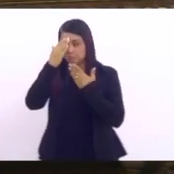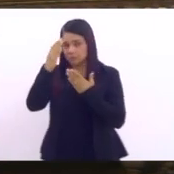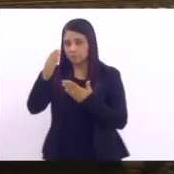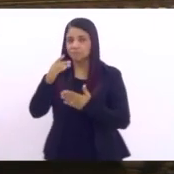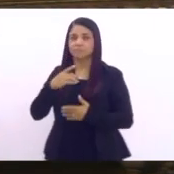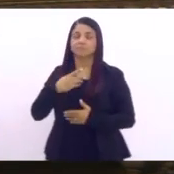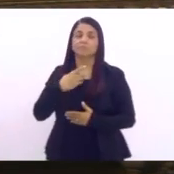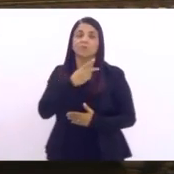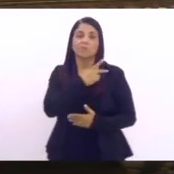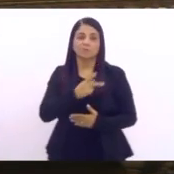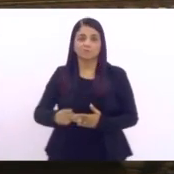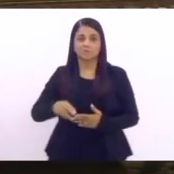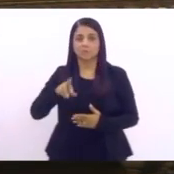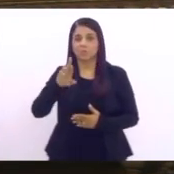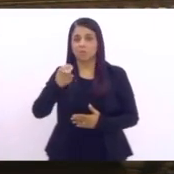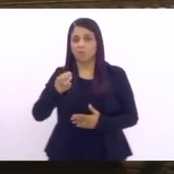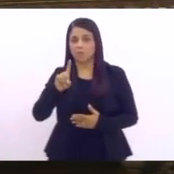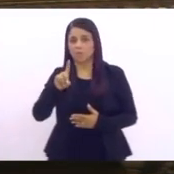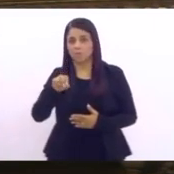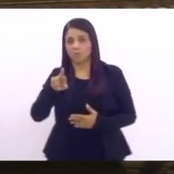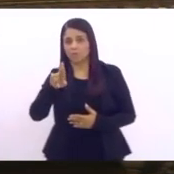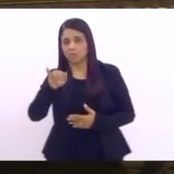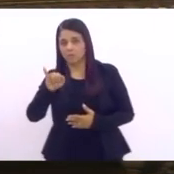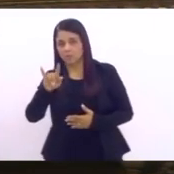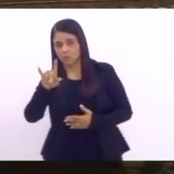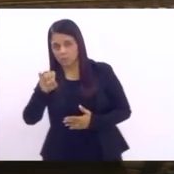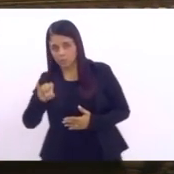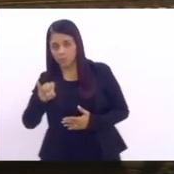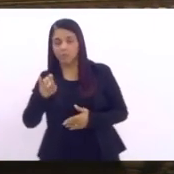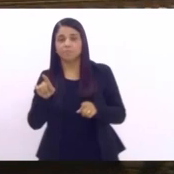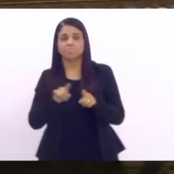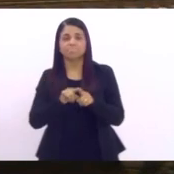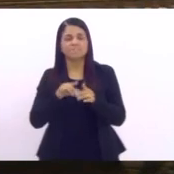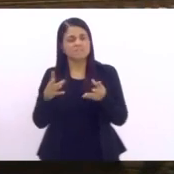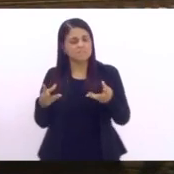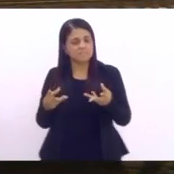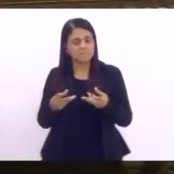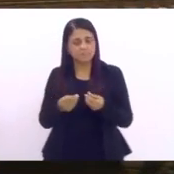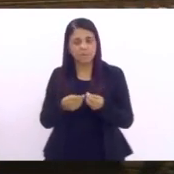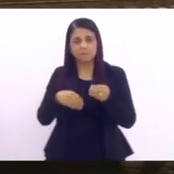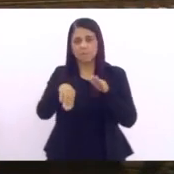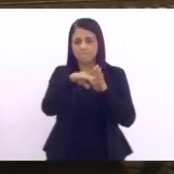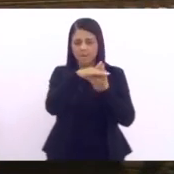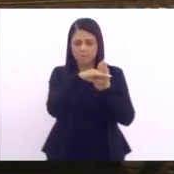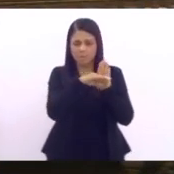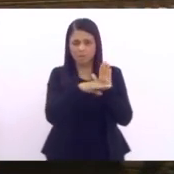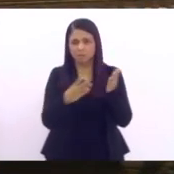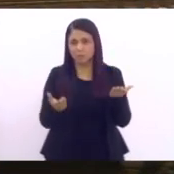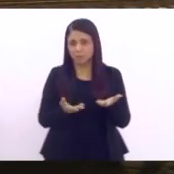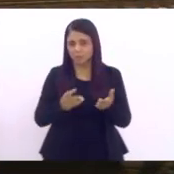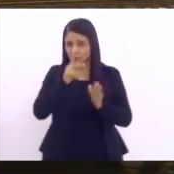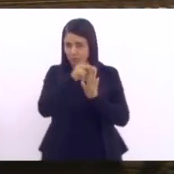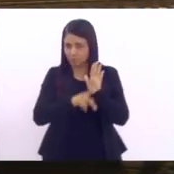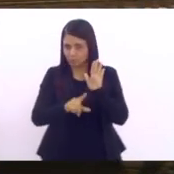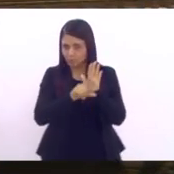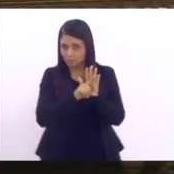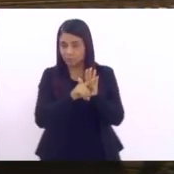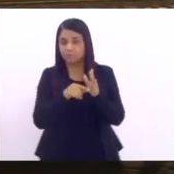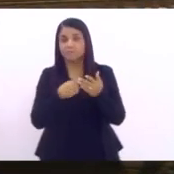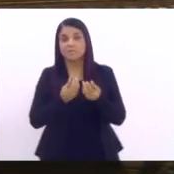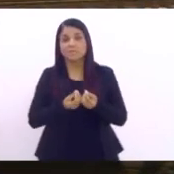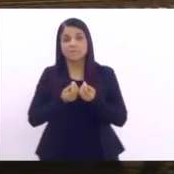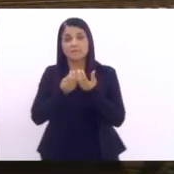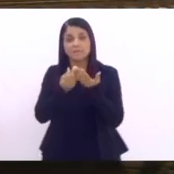teve a sensibilidade de correr para que esse programa fosse pautado no dia de hoje. E a gente entrega, senhora presidente,